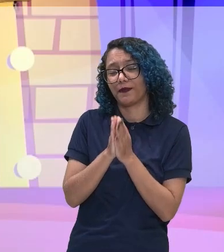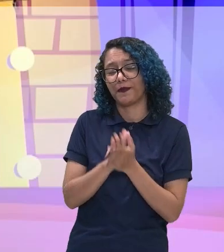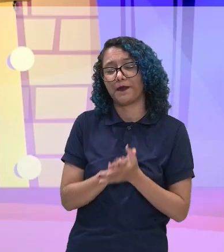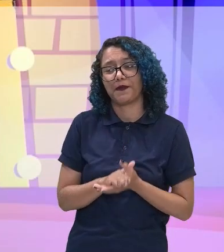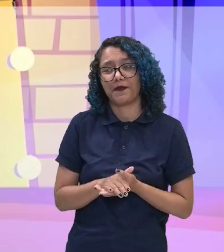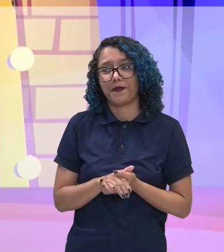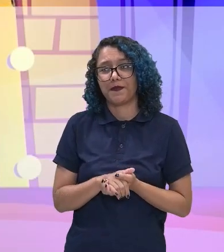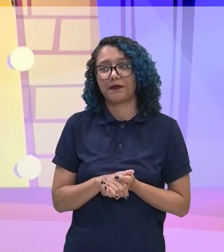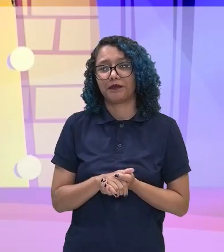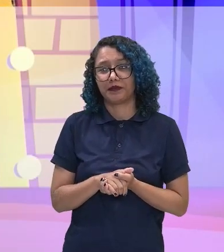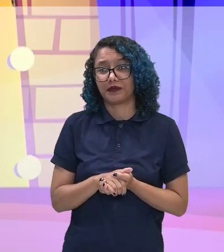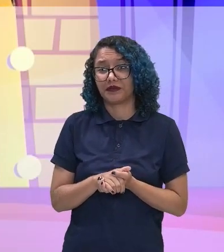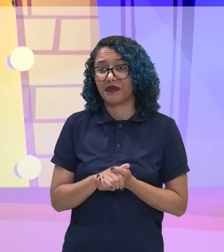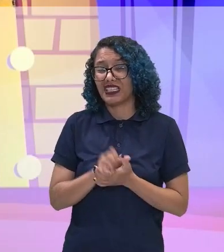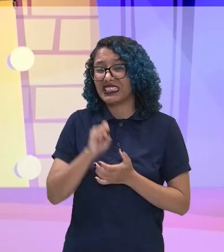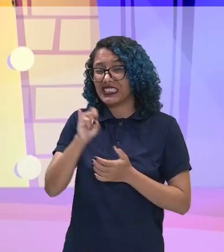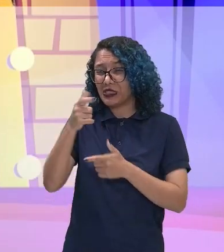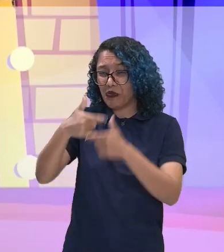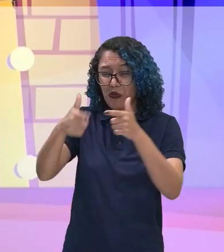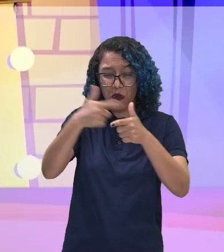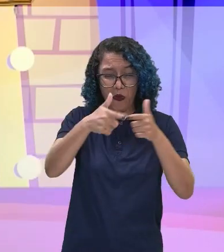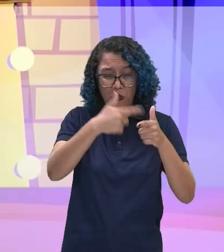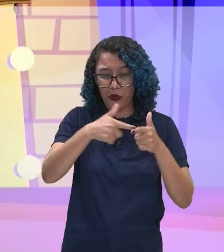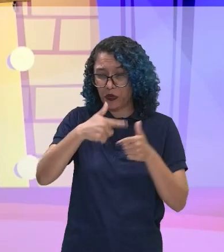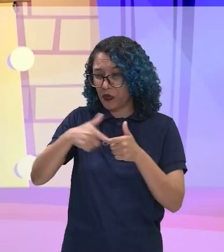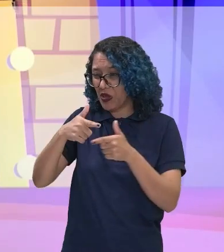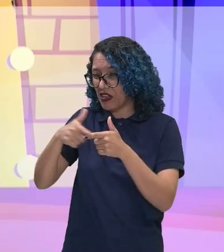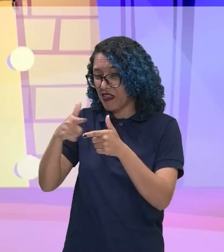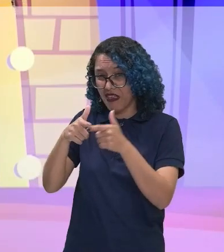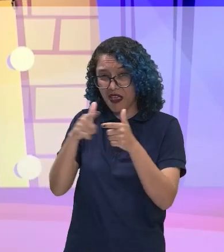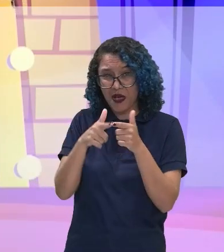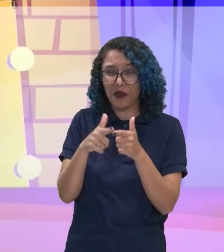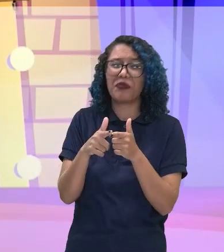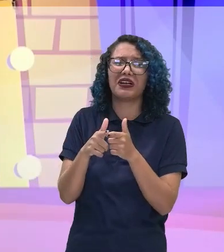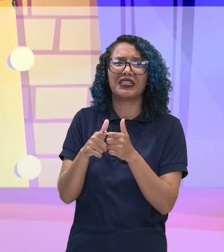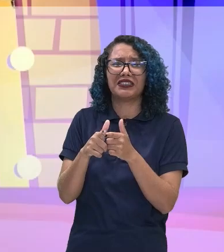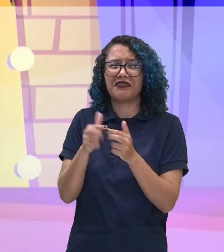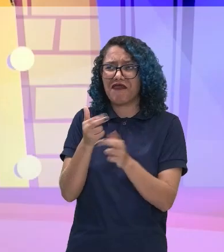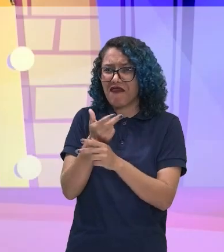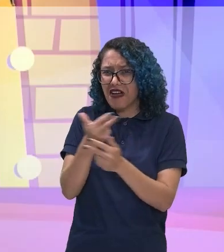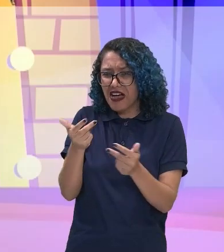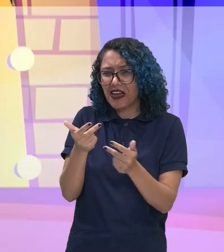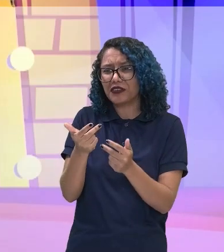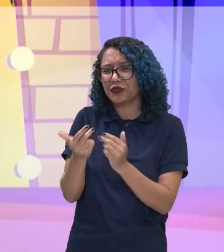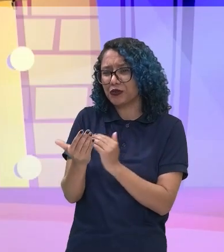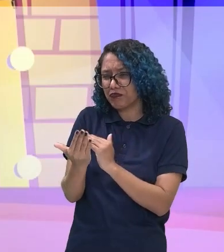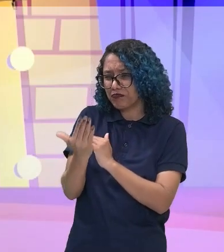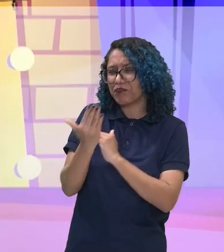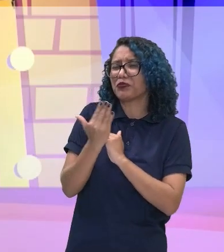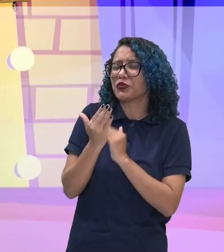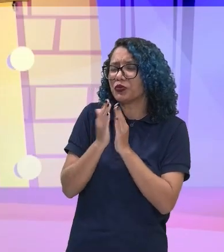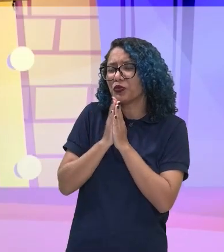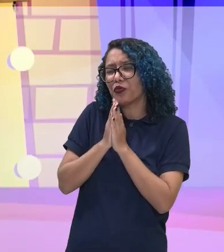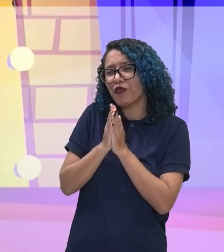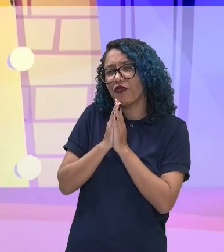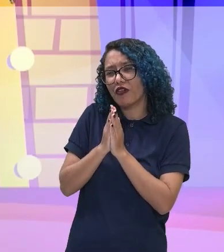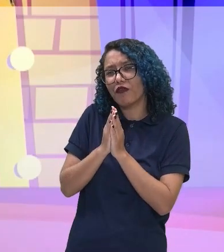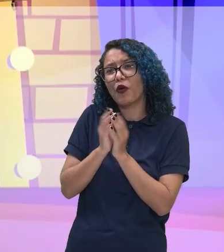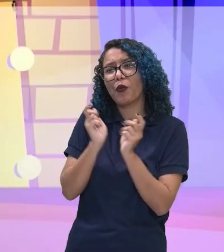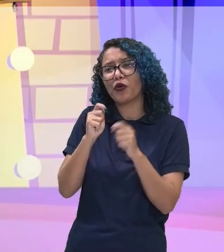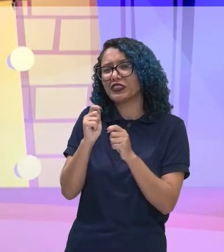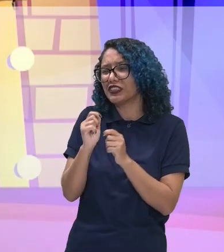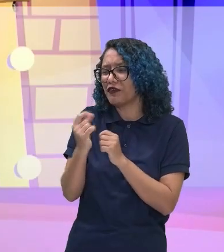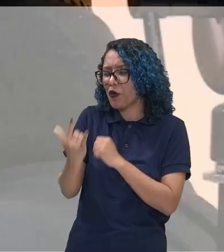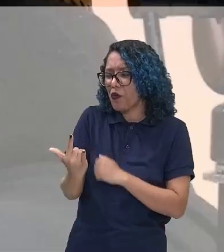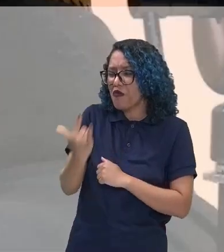Se chove lá fora, o seu amor pode ser você, o meu